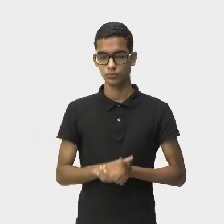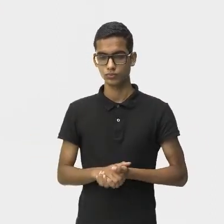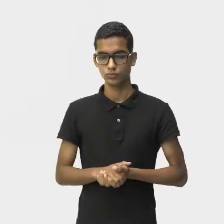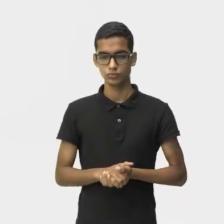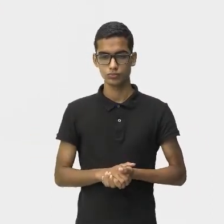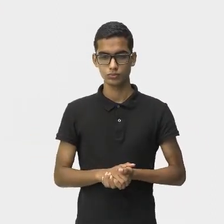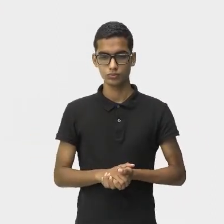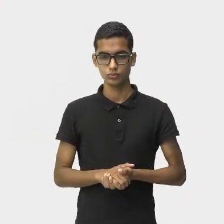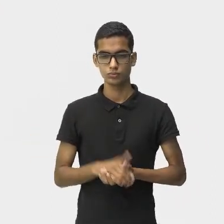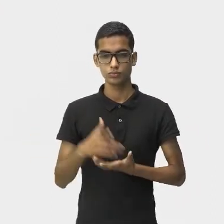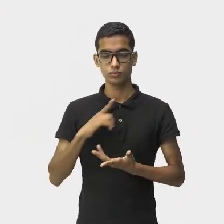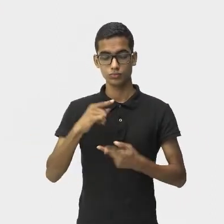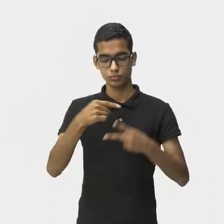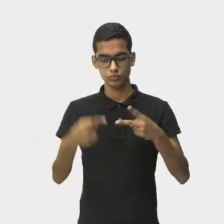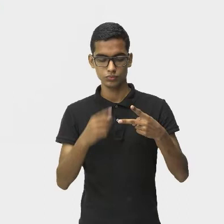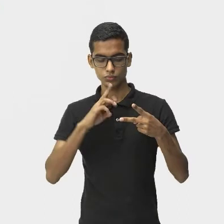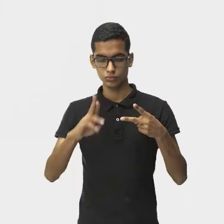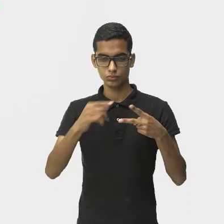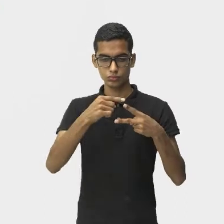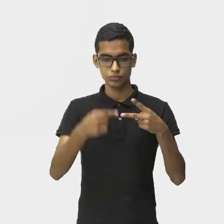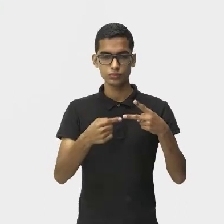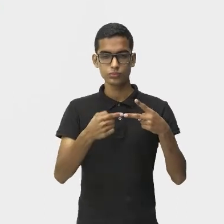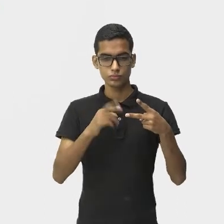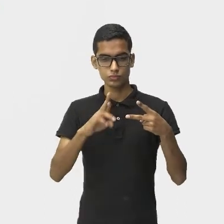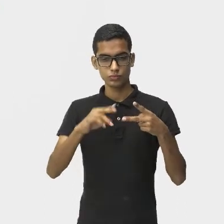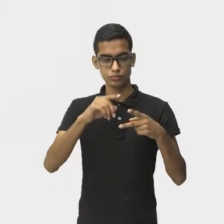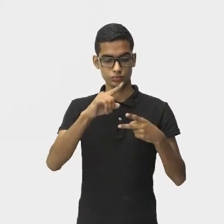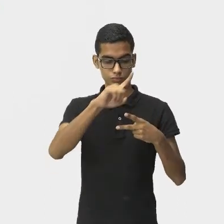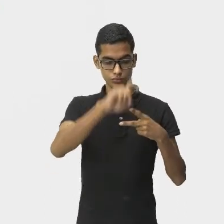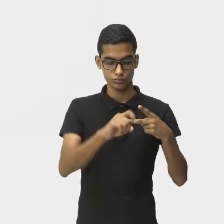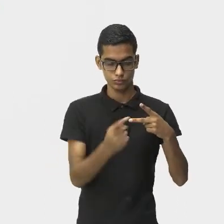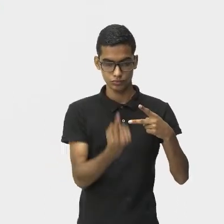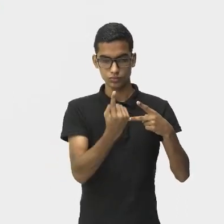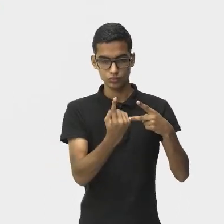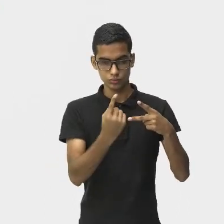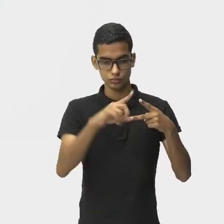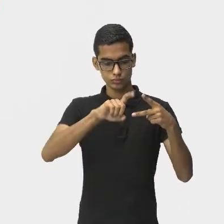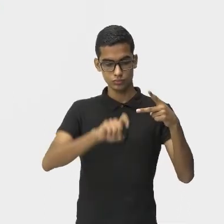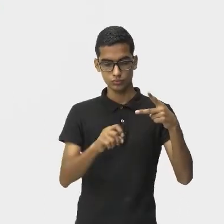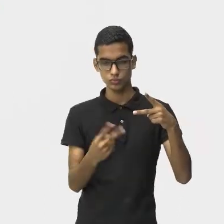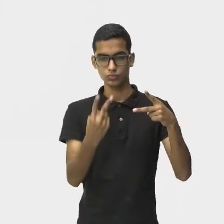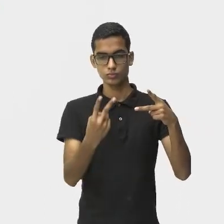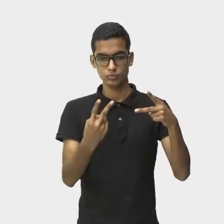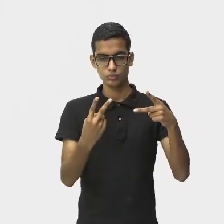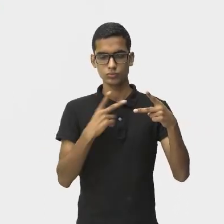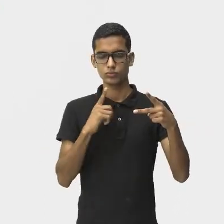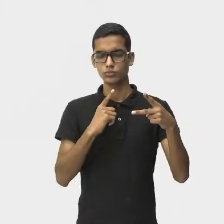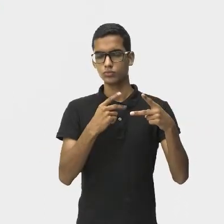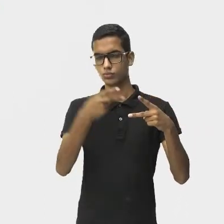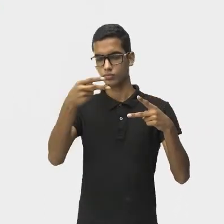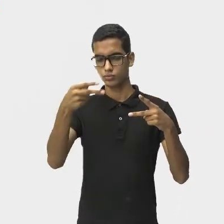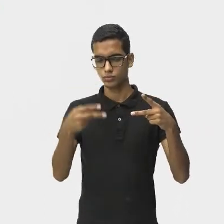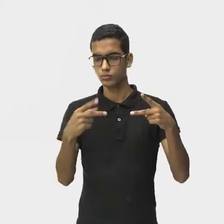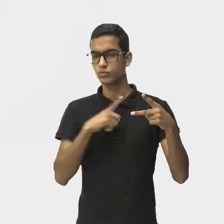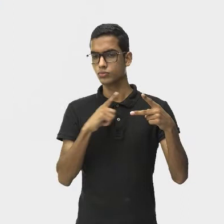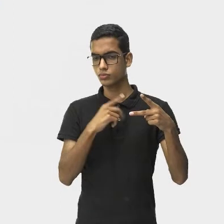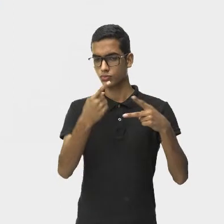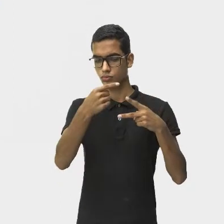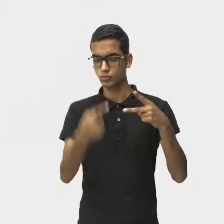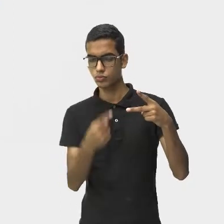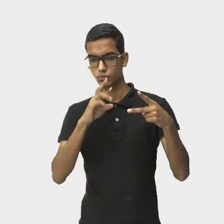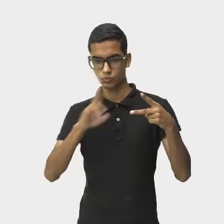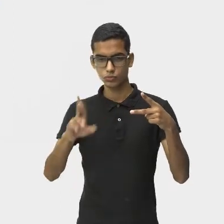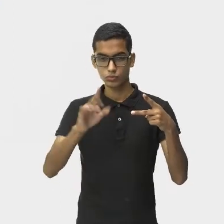para x2. Vou ter dois resultados aqui, ó. Vou ter duas respostas. Como assim, professor? Porque